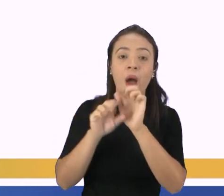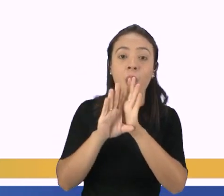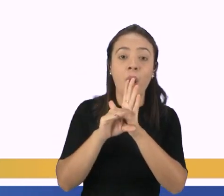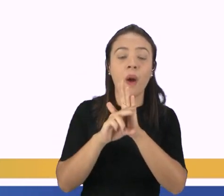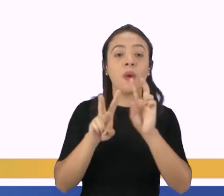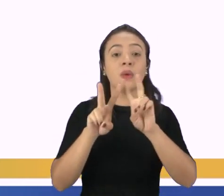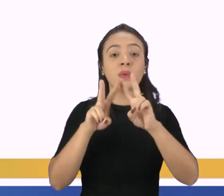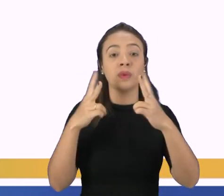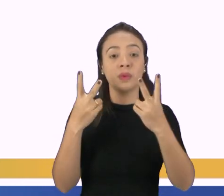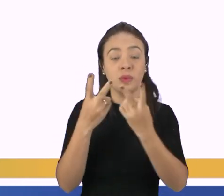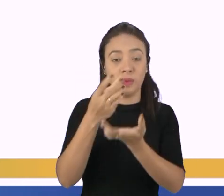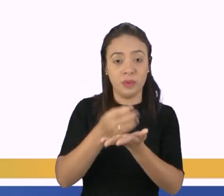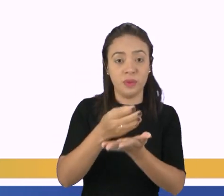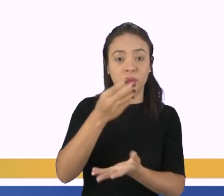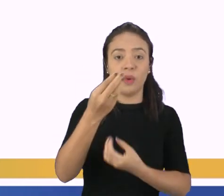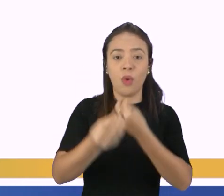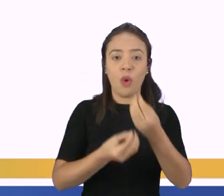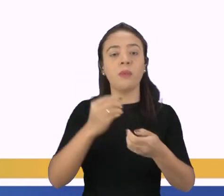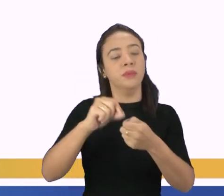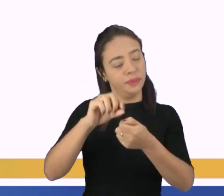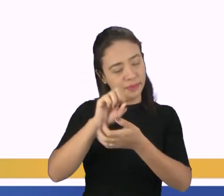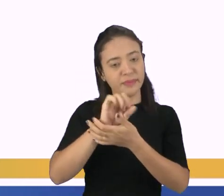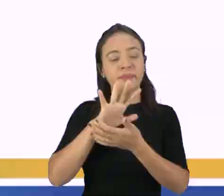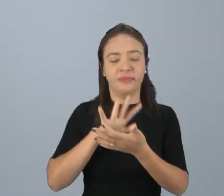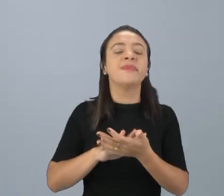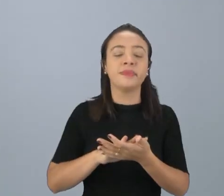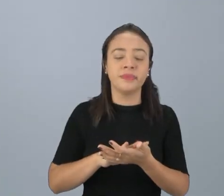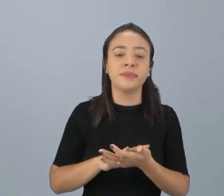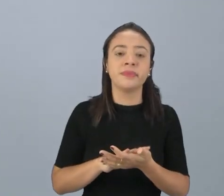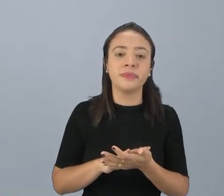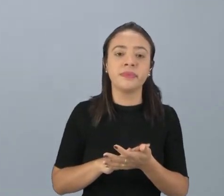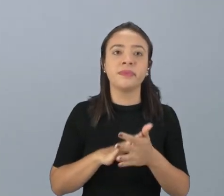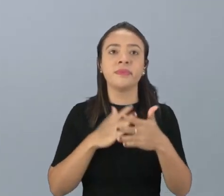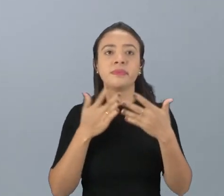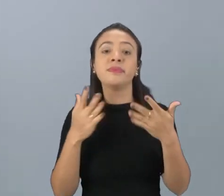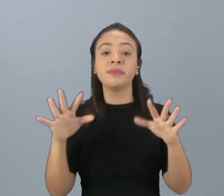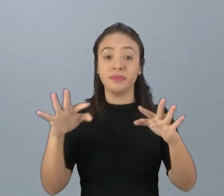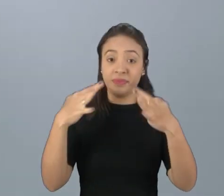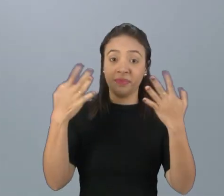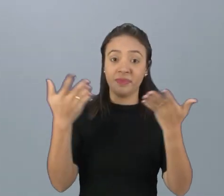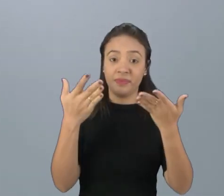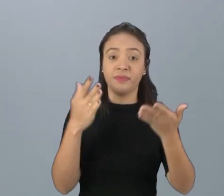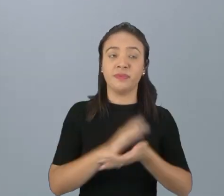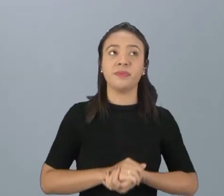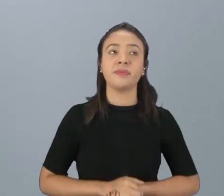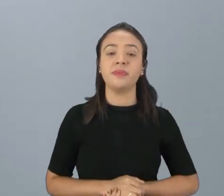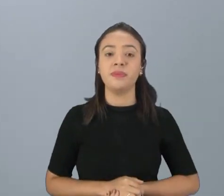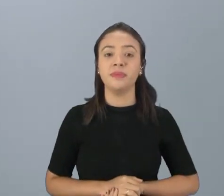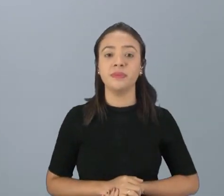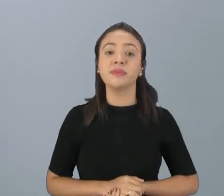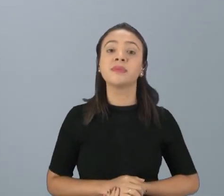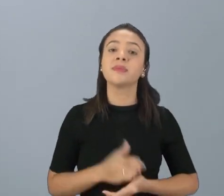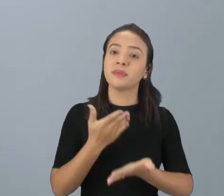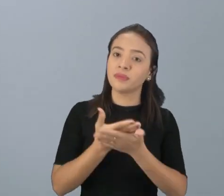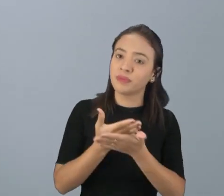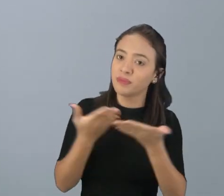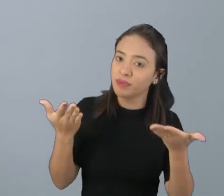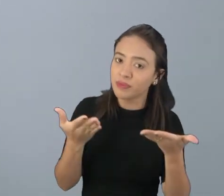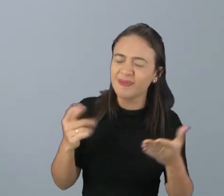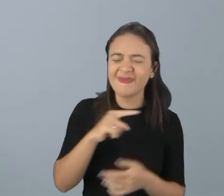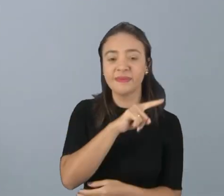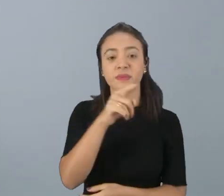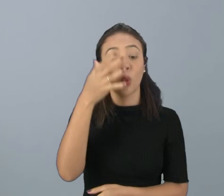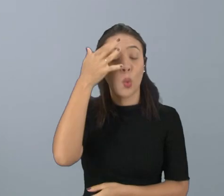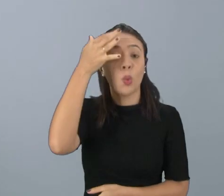de volume de cilindros através da resolução de exercícios. Então, voltando aqui para mim, essa foi a nossa aula de hoje, espero que você